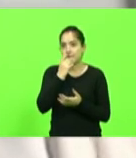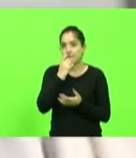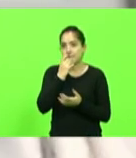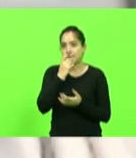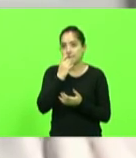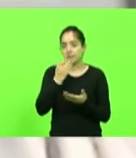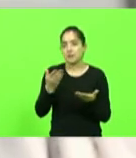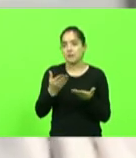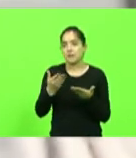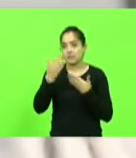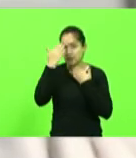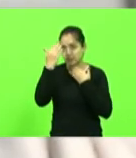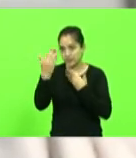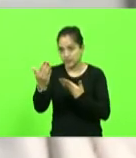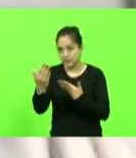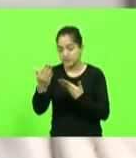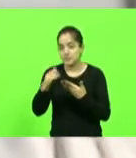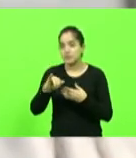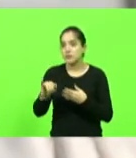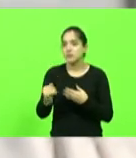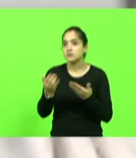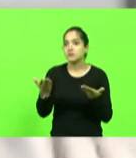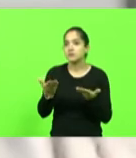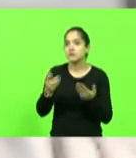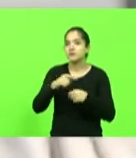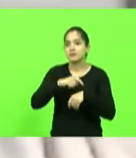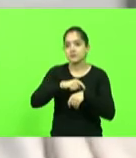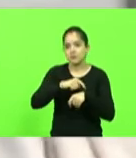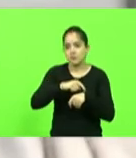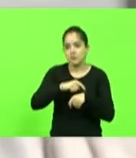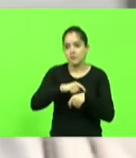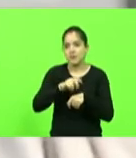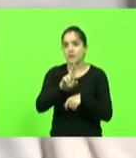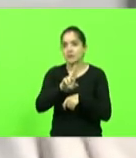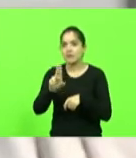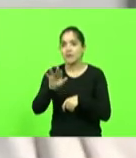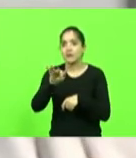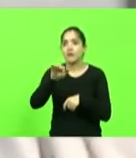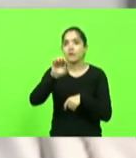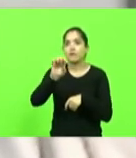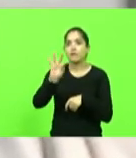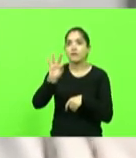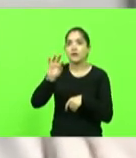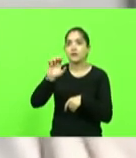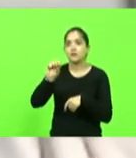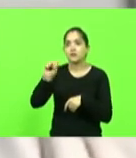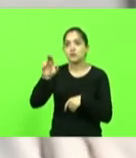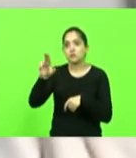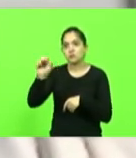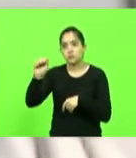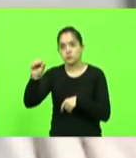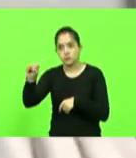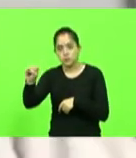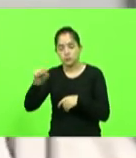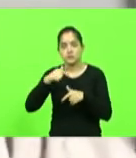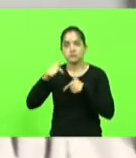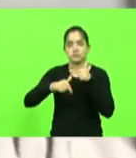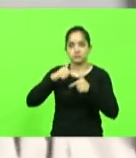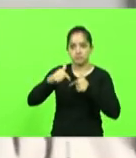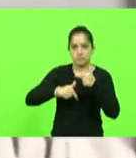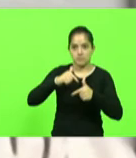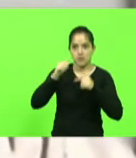Primeiramente, quero agradecer a oportunidade, né, de estar aqui falando em nome do FETSUAS, que é o Fórum Estadual dos Trabalhadores do SUAS, onde